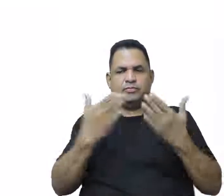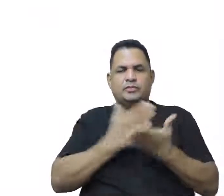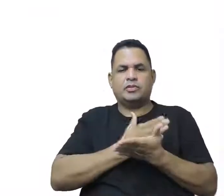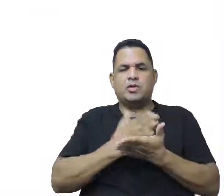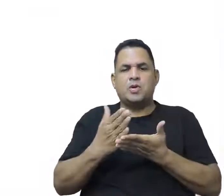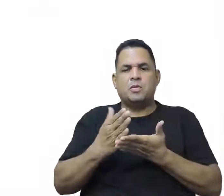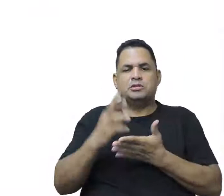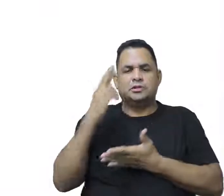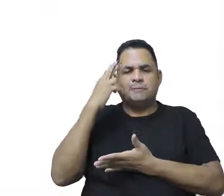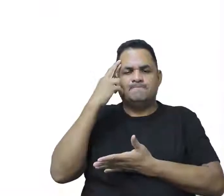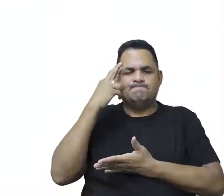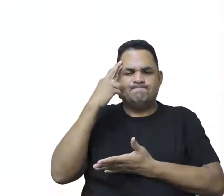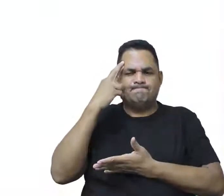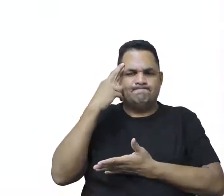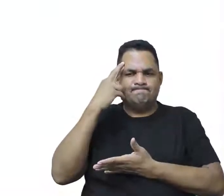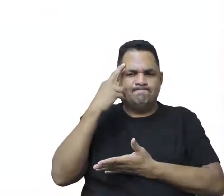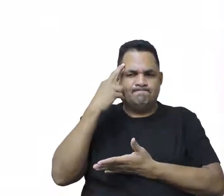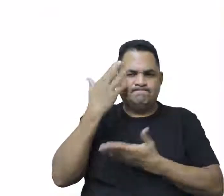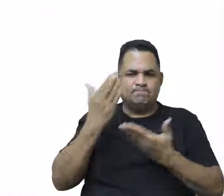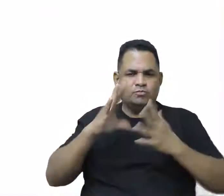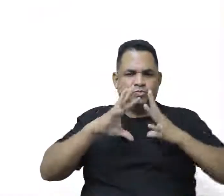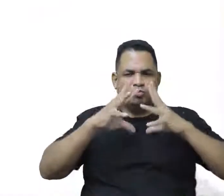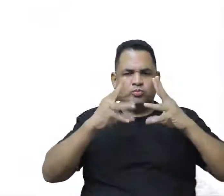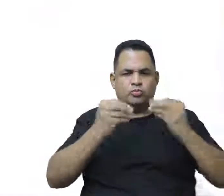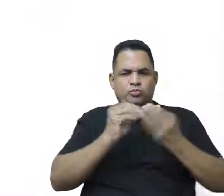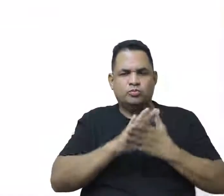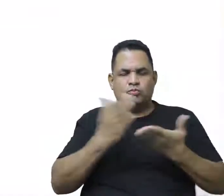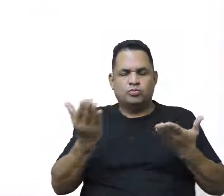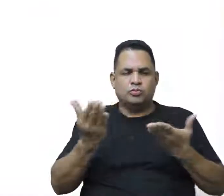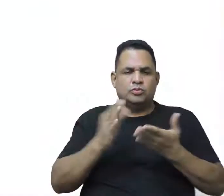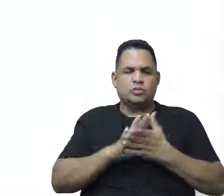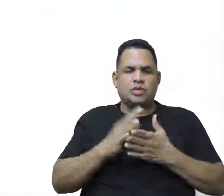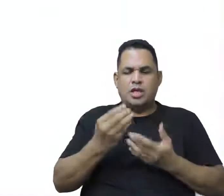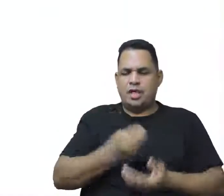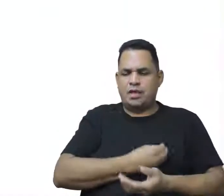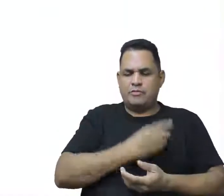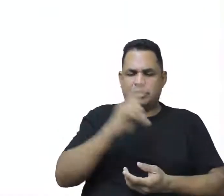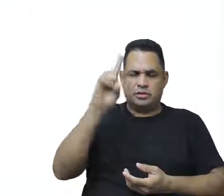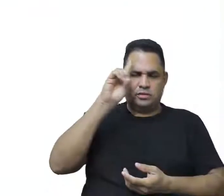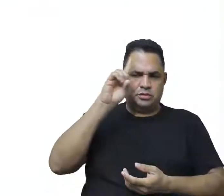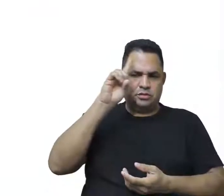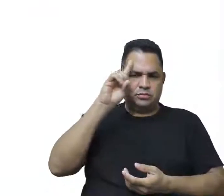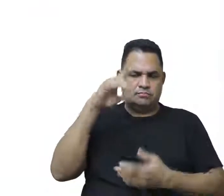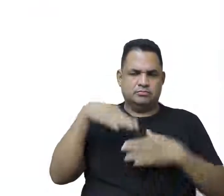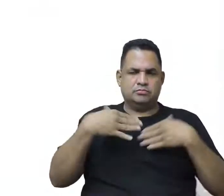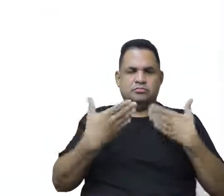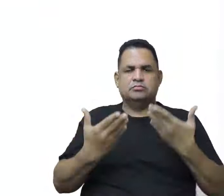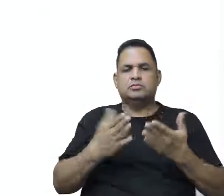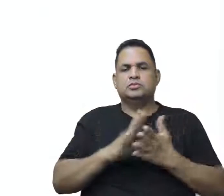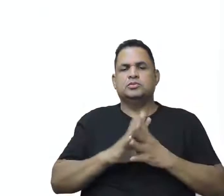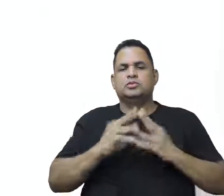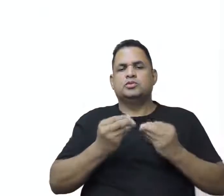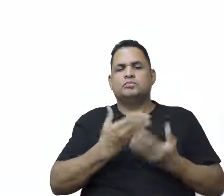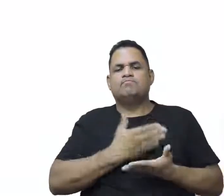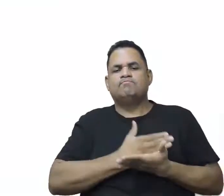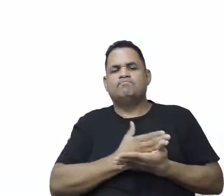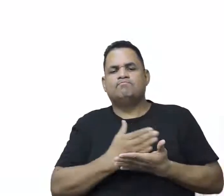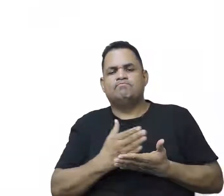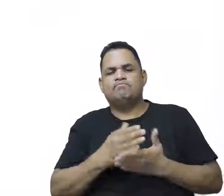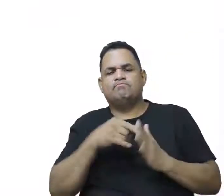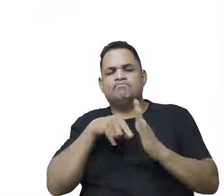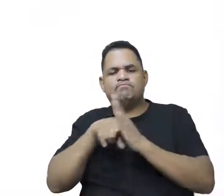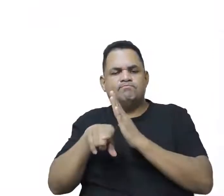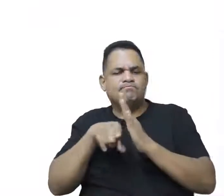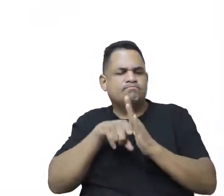começa a racionalizar ali todas as questões da sua vida cotidiana. Tudo ele já começa a questionar de